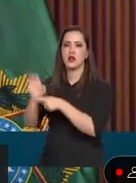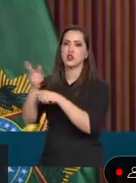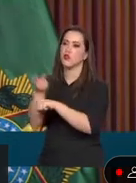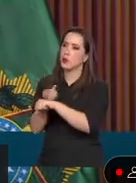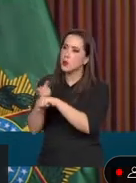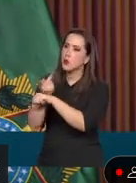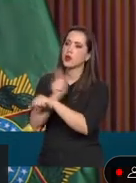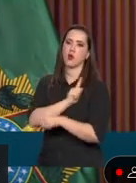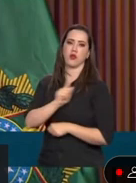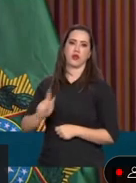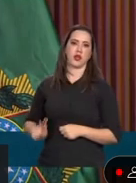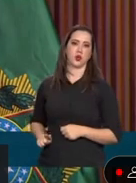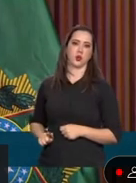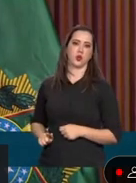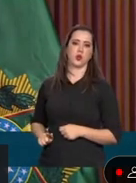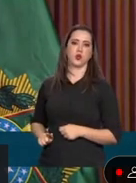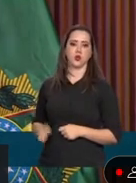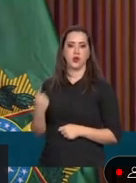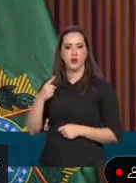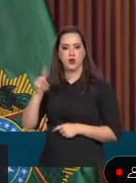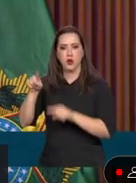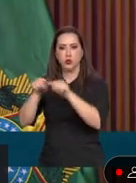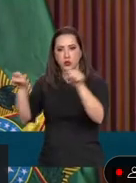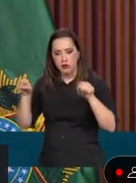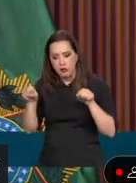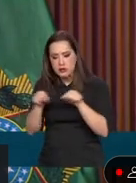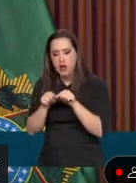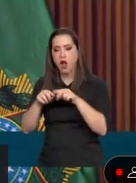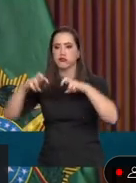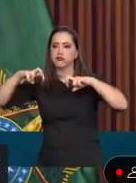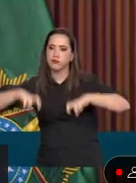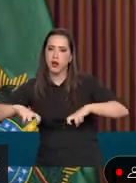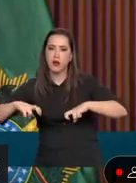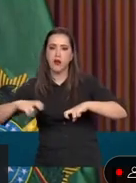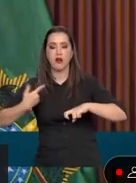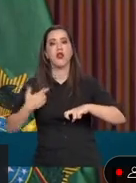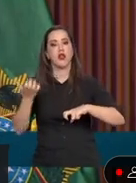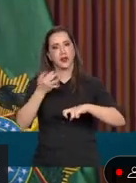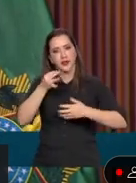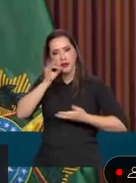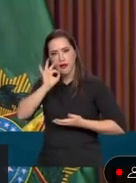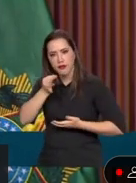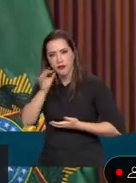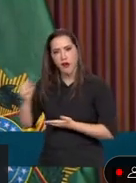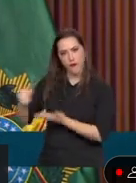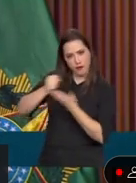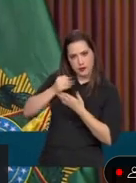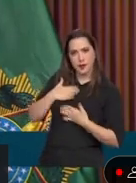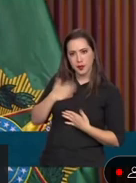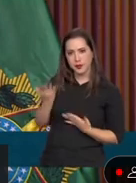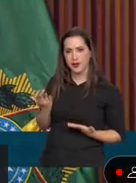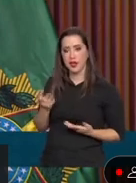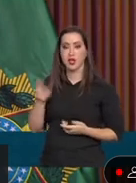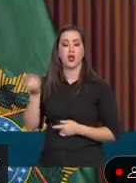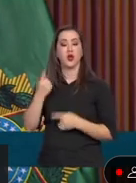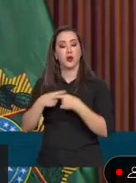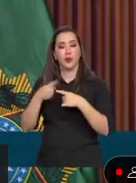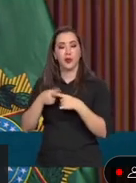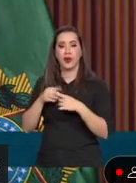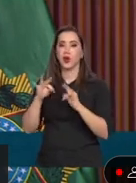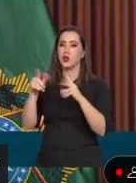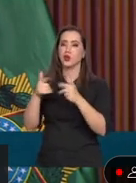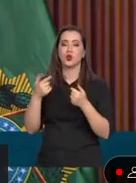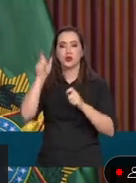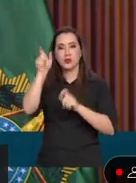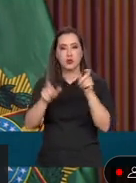procurar o governador para ir no gabinete dele, ver se ele vai me oferecer um cafezinho, porque eu quero tratar todo mundo